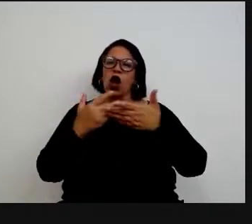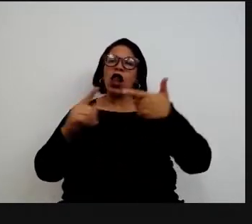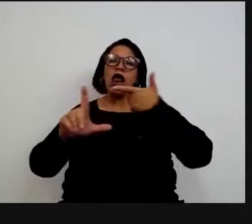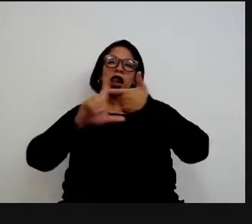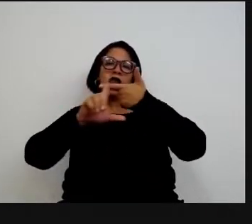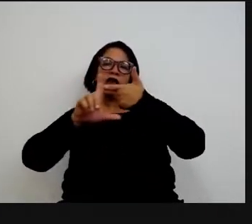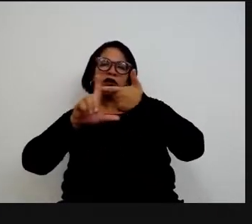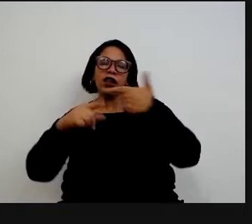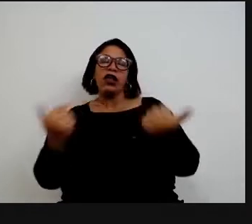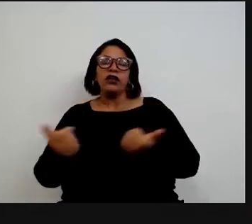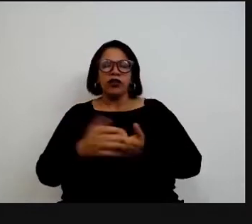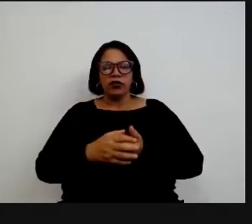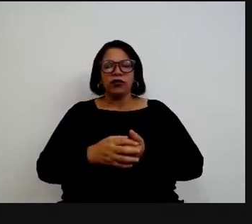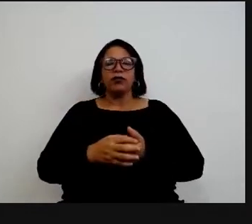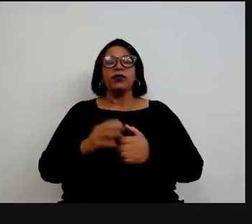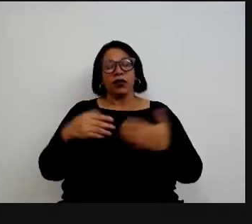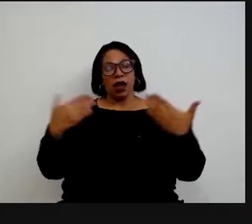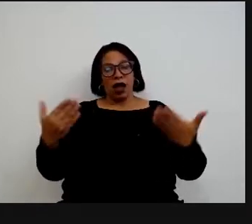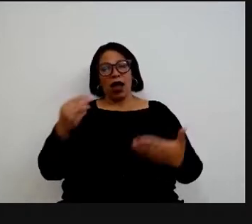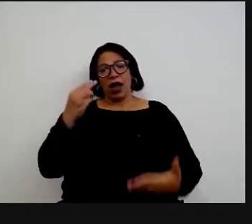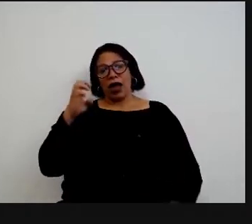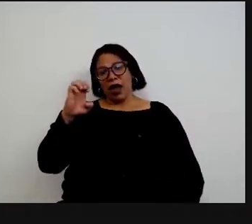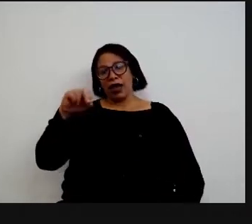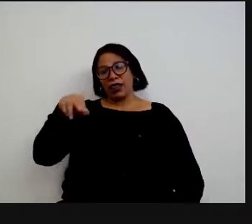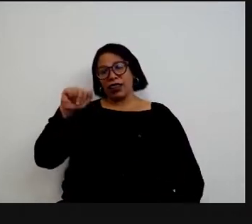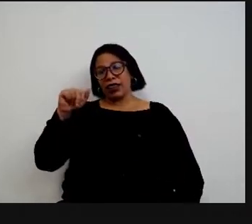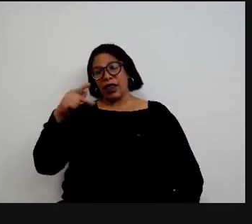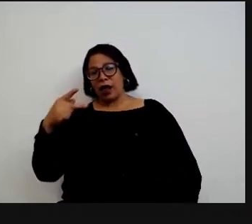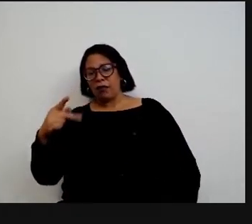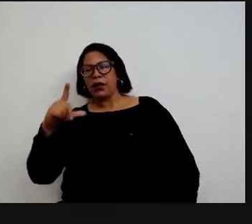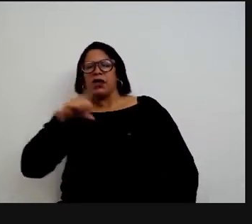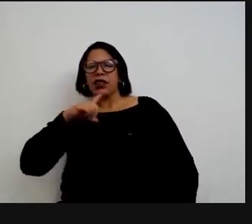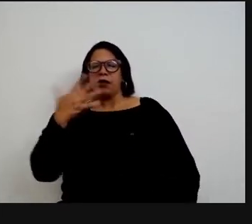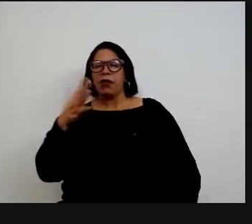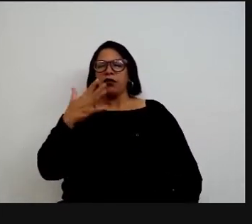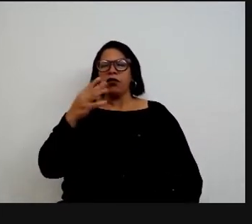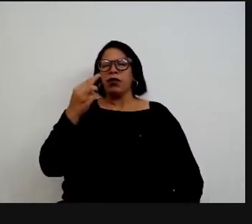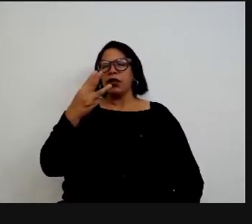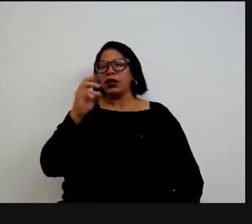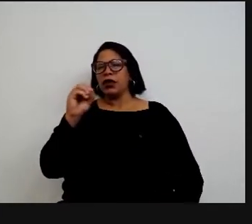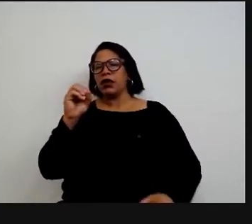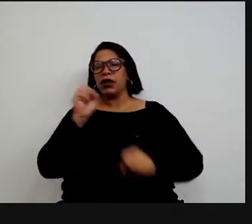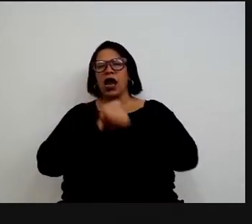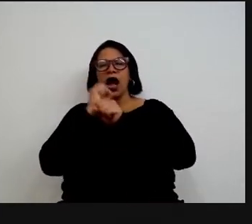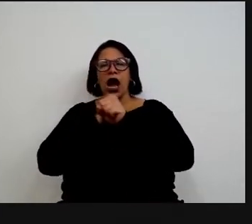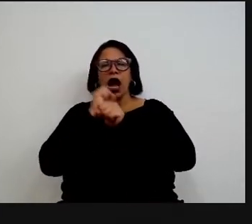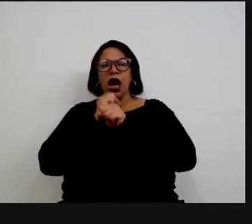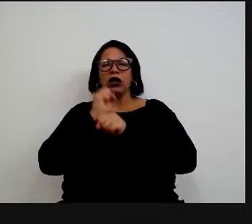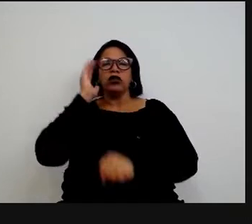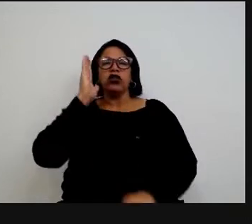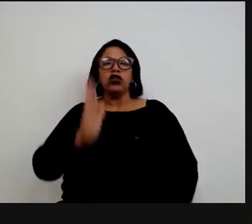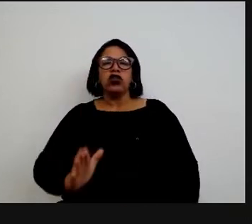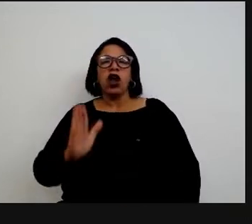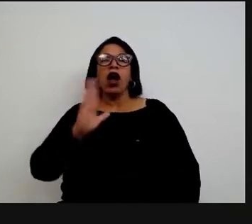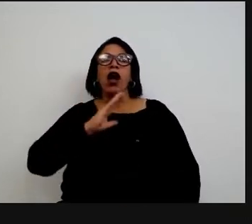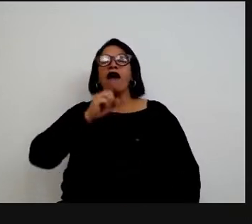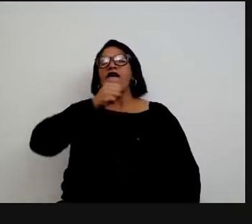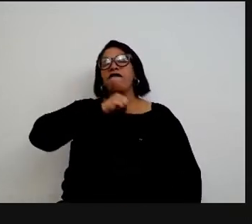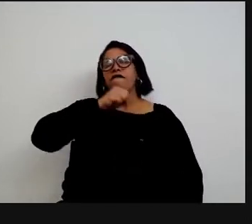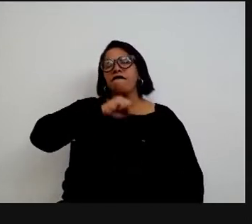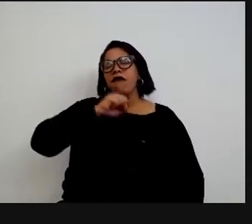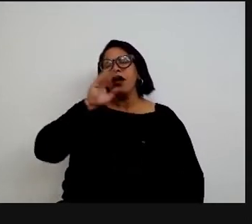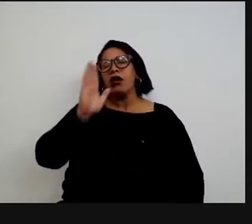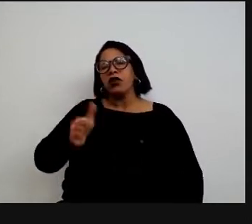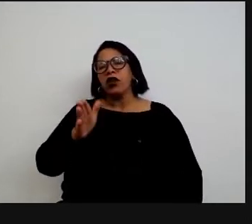Cefol. A ENAP tem 41 anos, é um pouquinho mais velha, aí, né? Mas também não é muito, não sei a idade